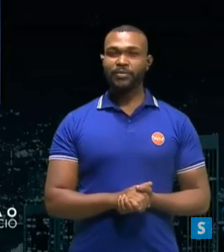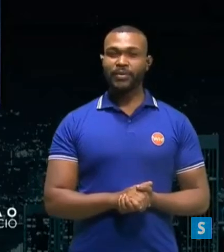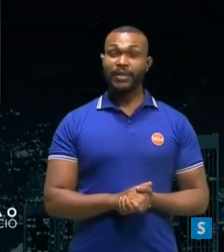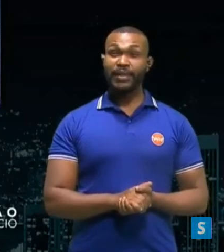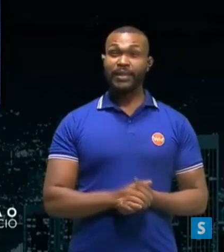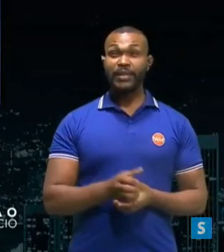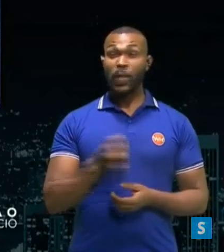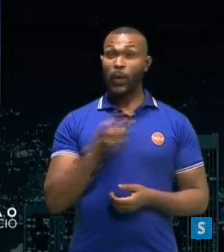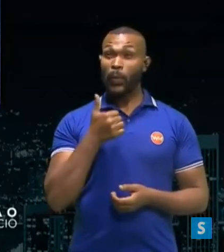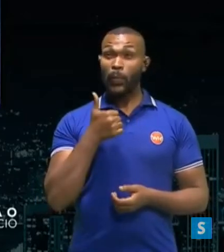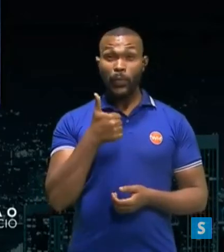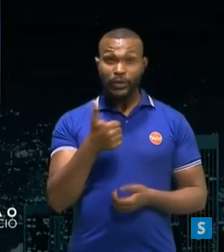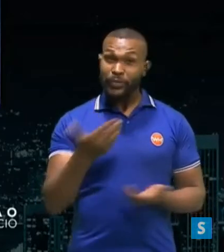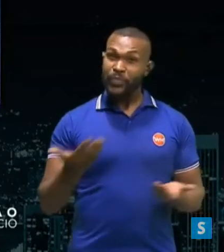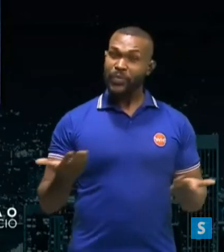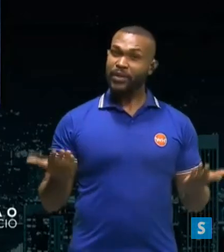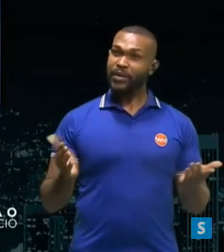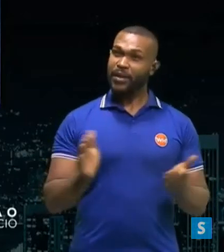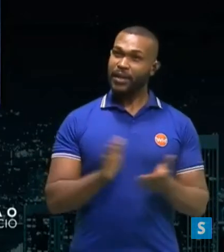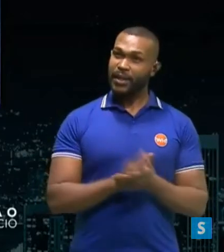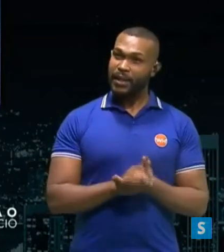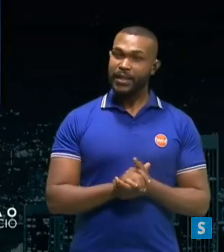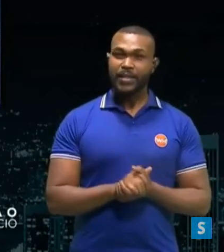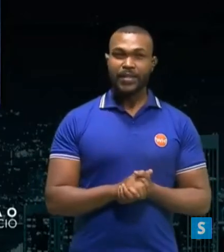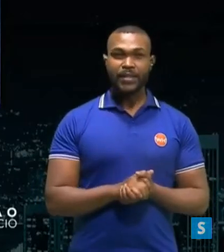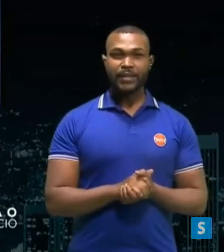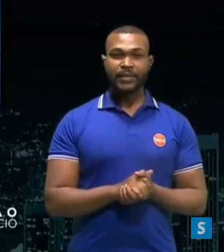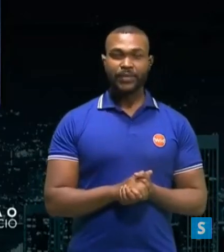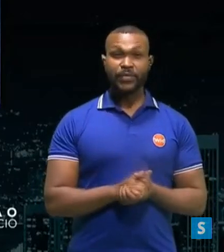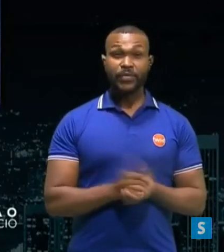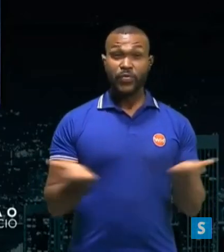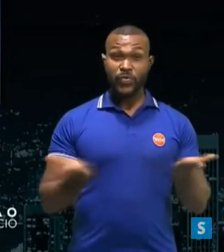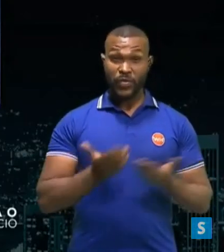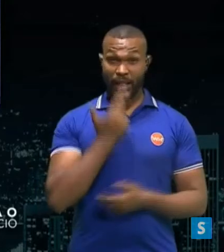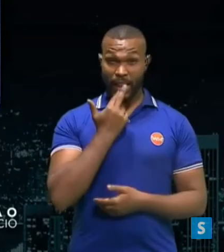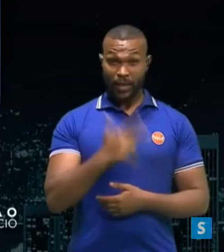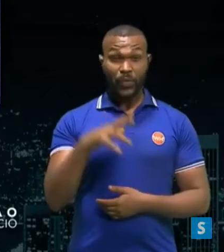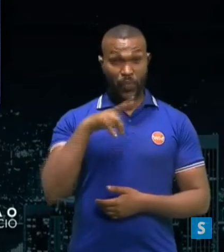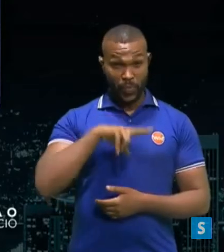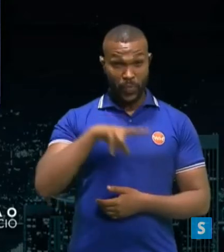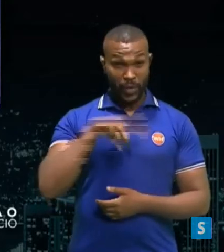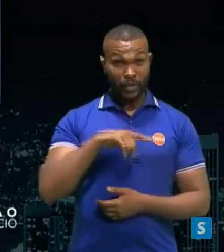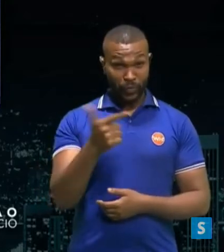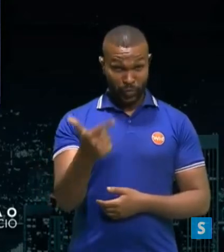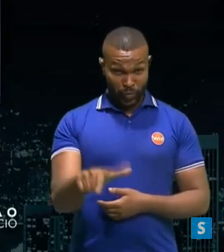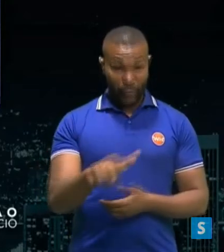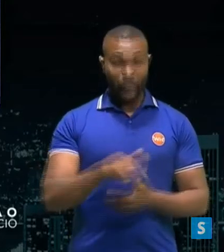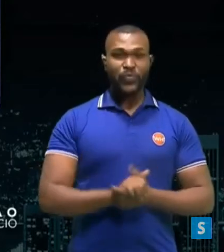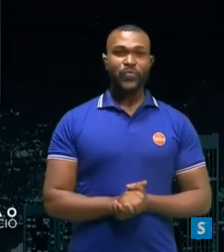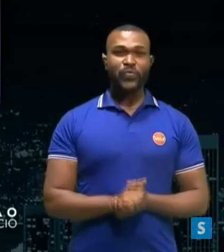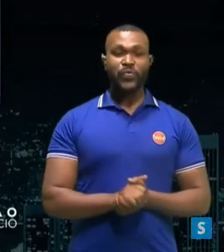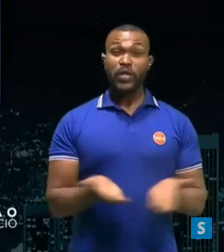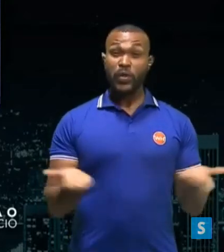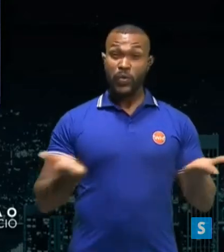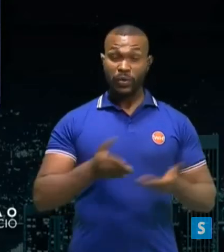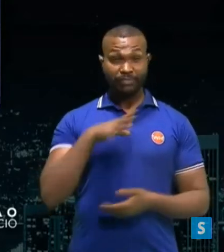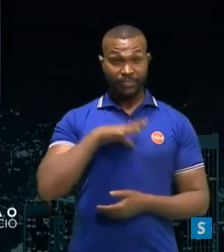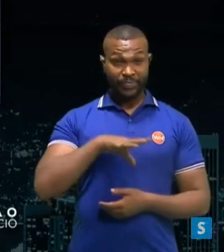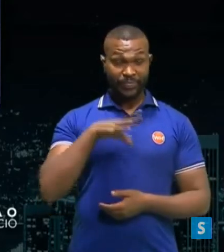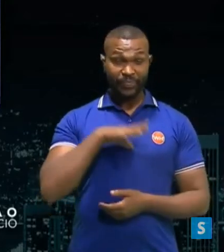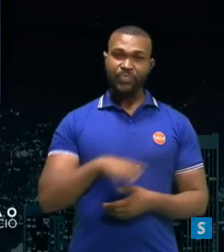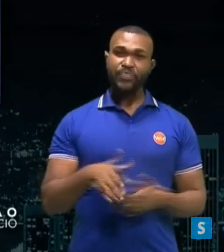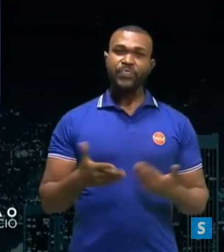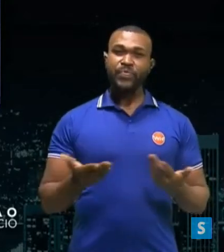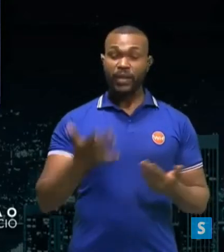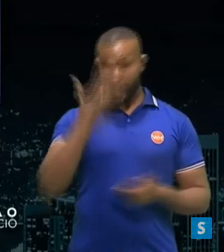é muito bem a Camille vai disso português vai diz ok tudo certo então vamos lá para o português